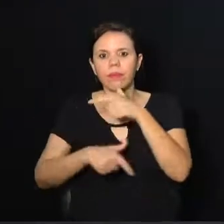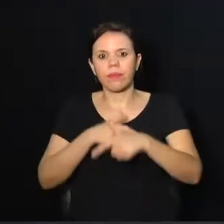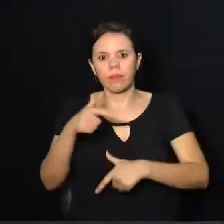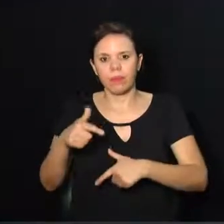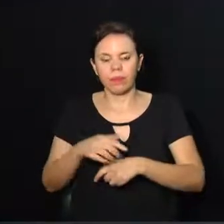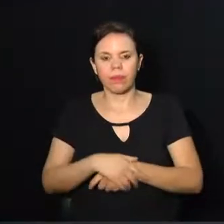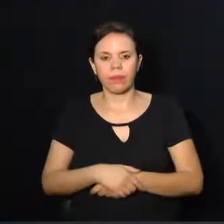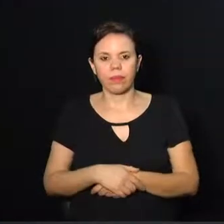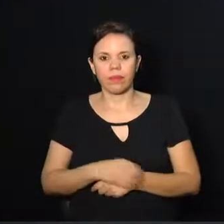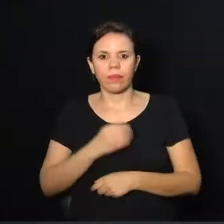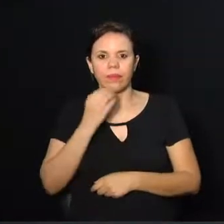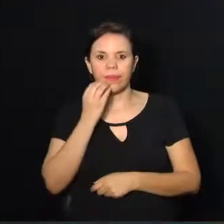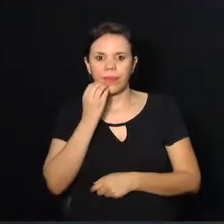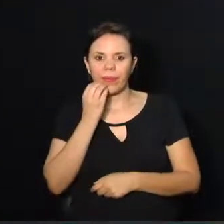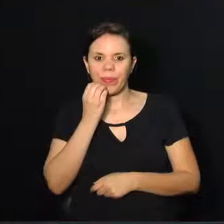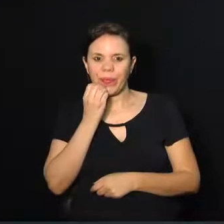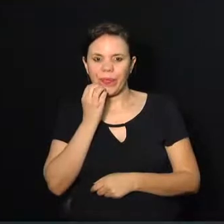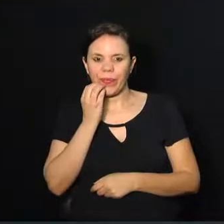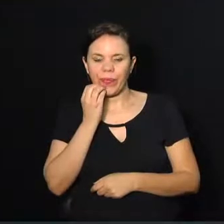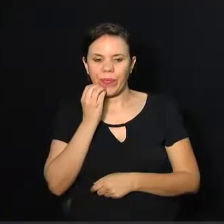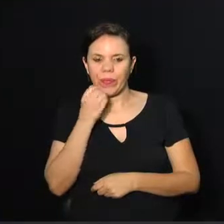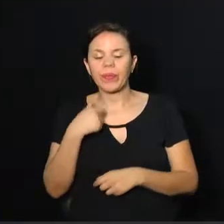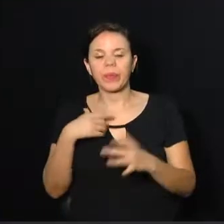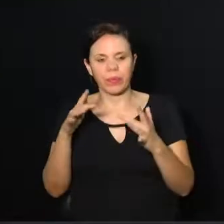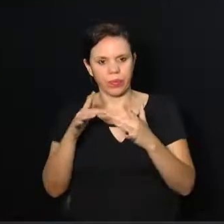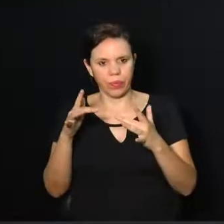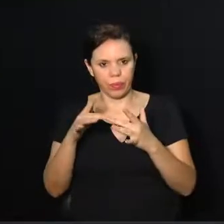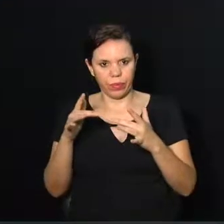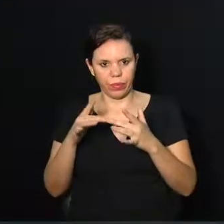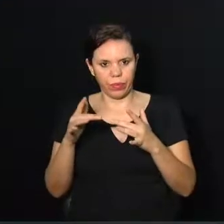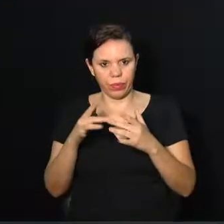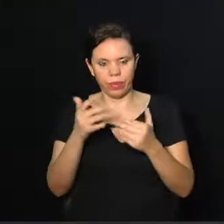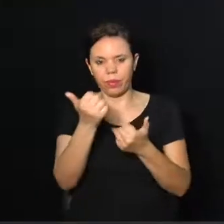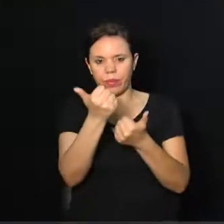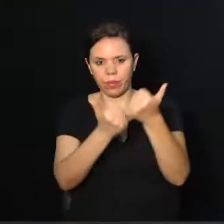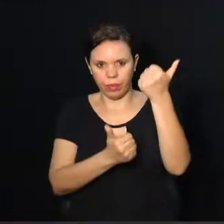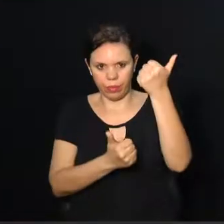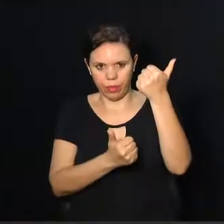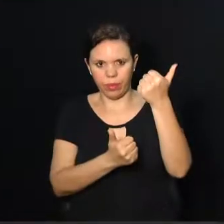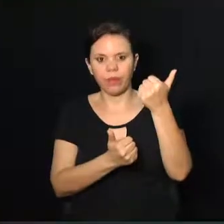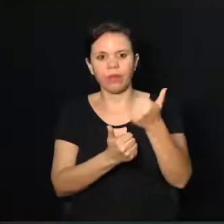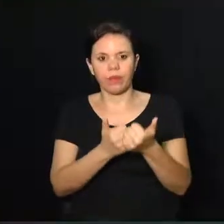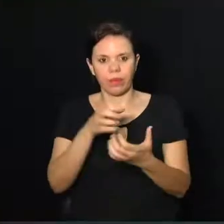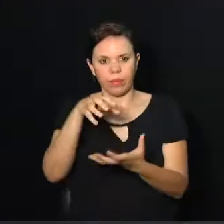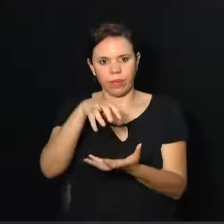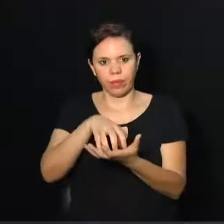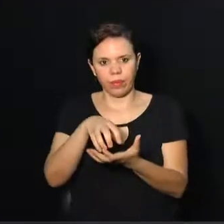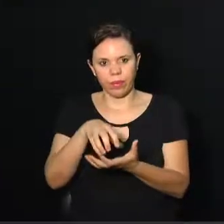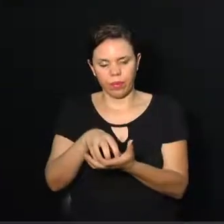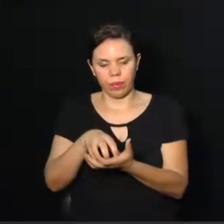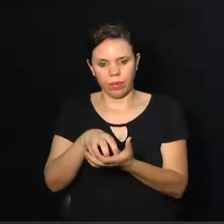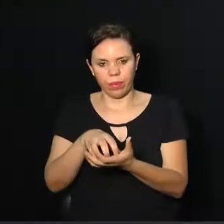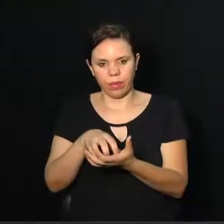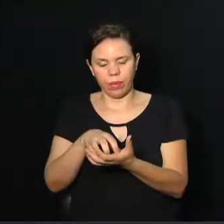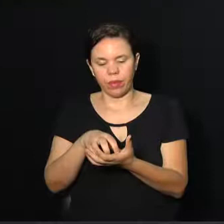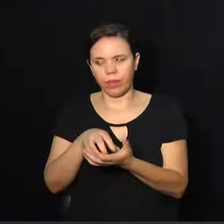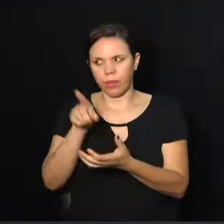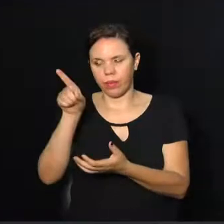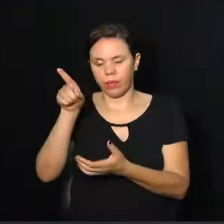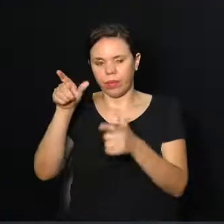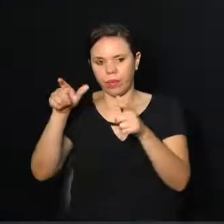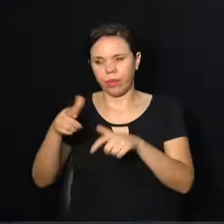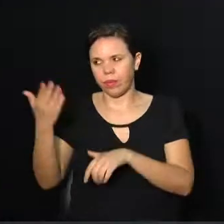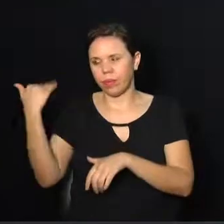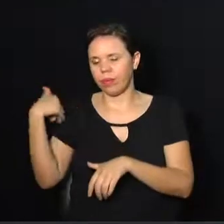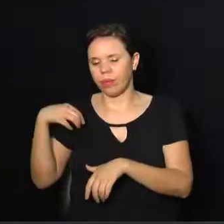contato. Eu entrei em contato com a direção, né, Uhum. com o diretor da regional, na época era o